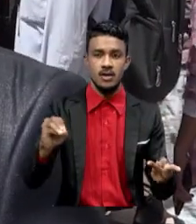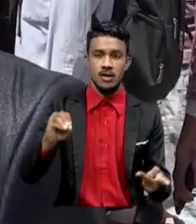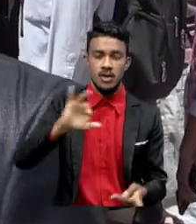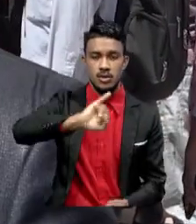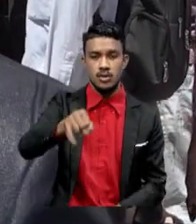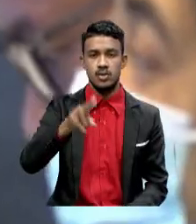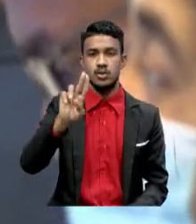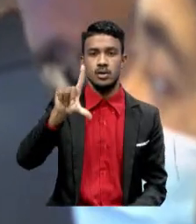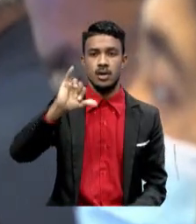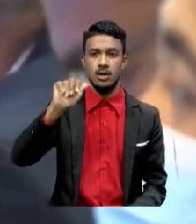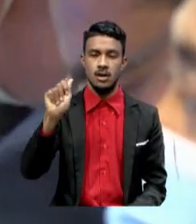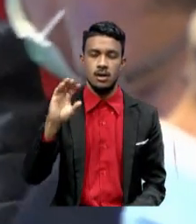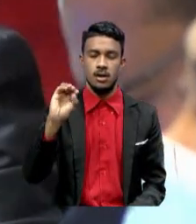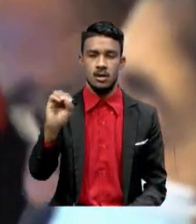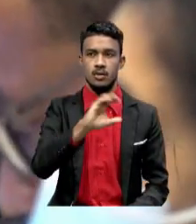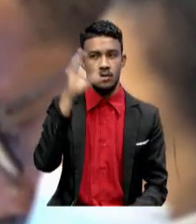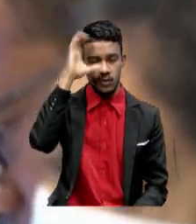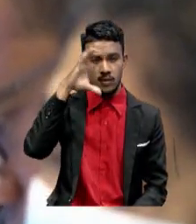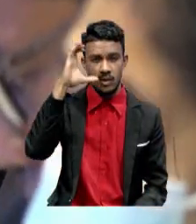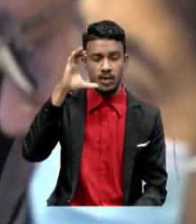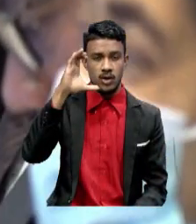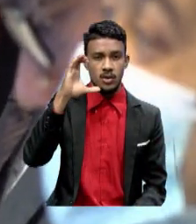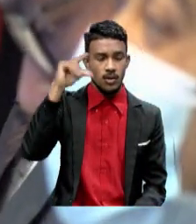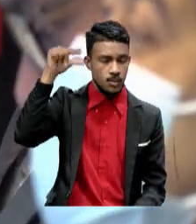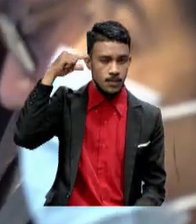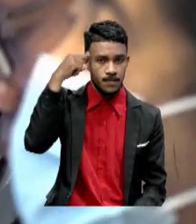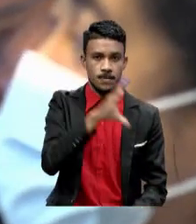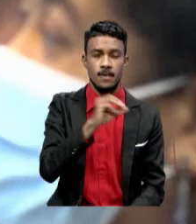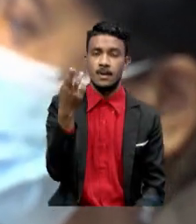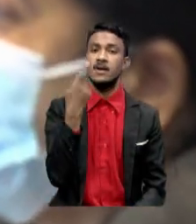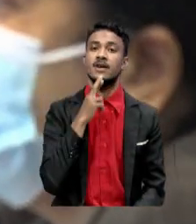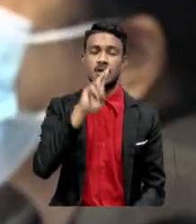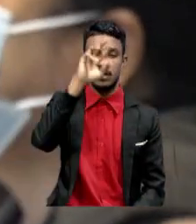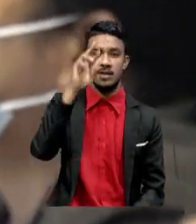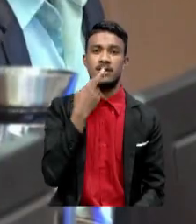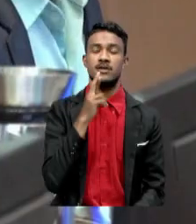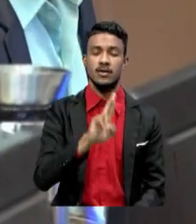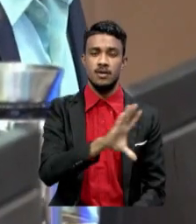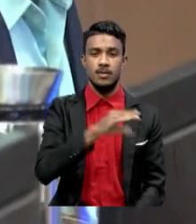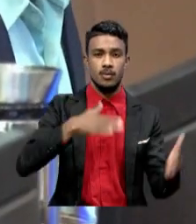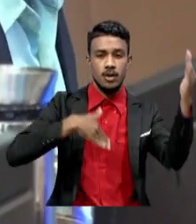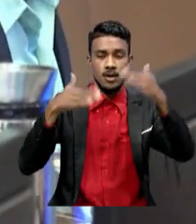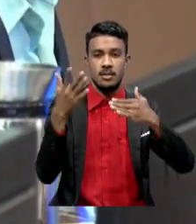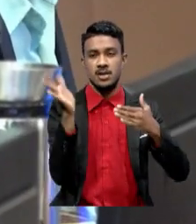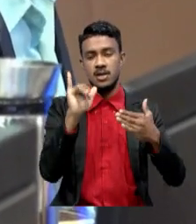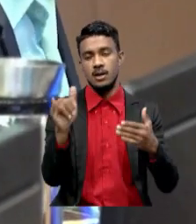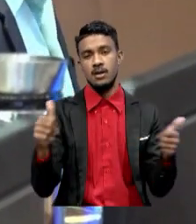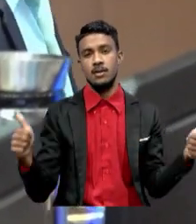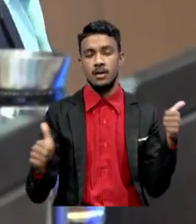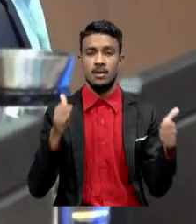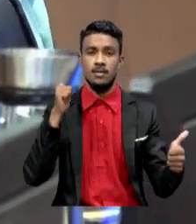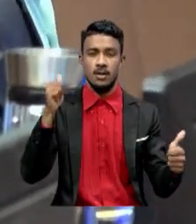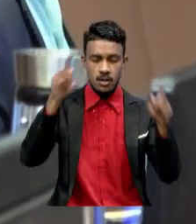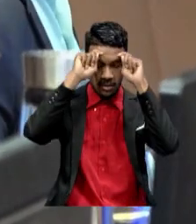Silva Hateten, Governo se buka meus hode resolve problema nebe Timoroan sira hasoro iha railior. Mebe husu mos azensia sira